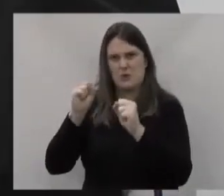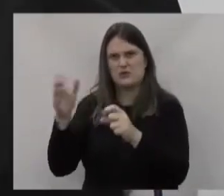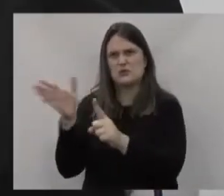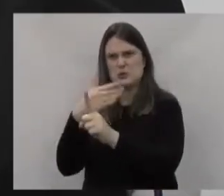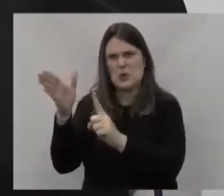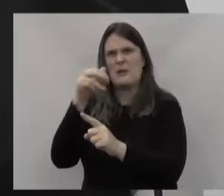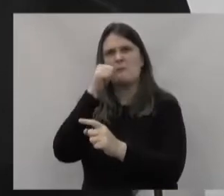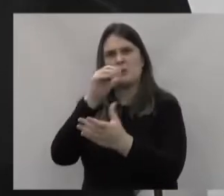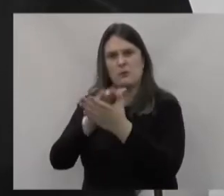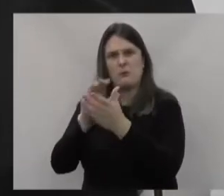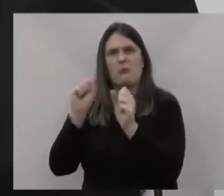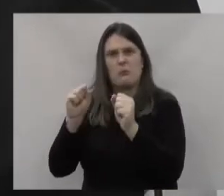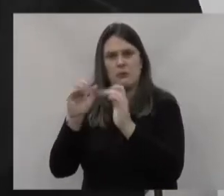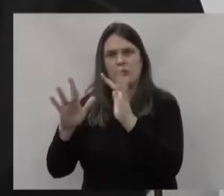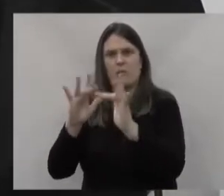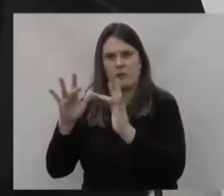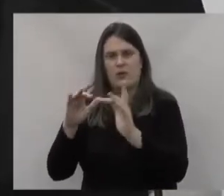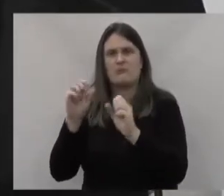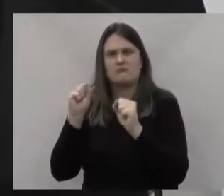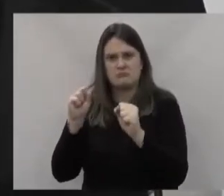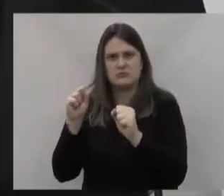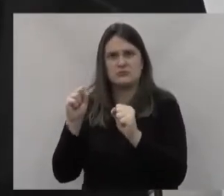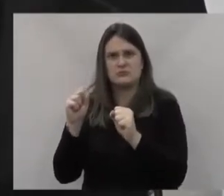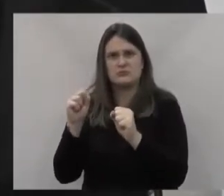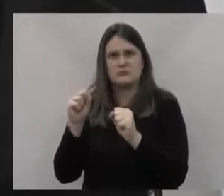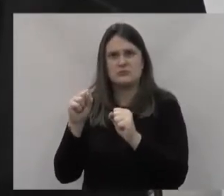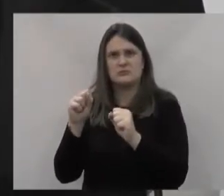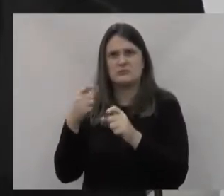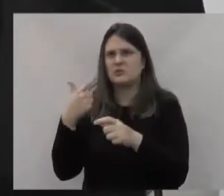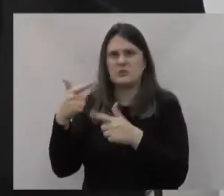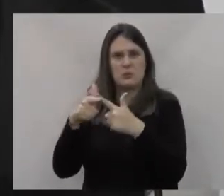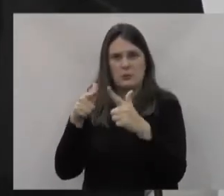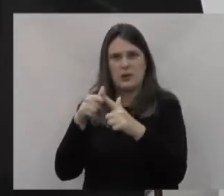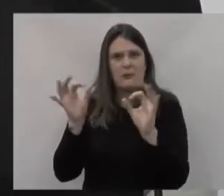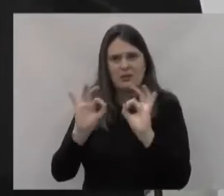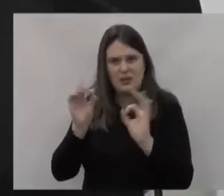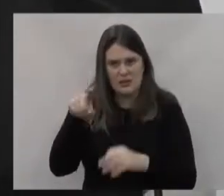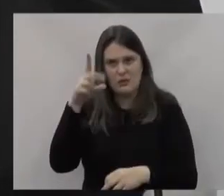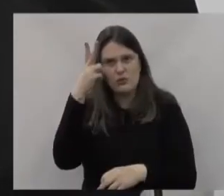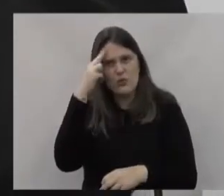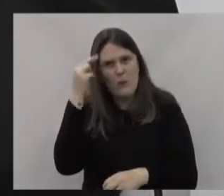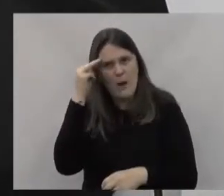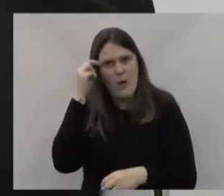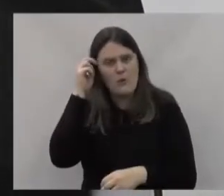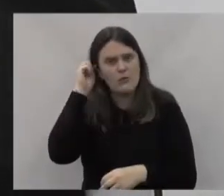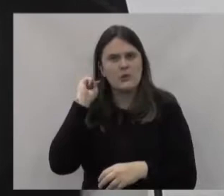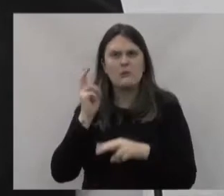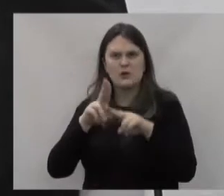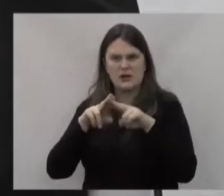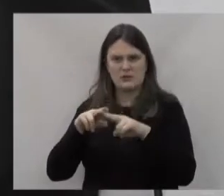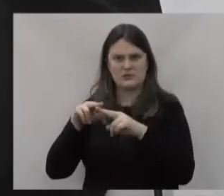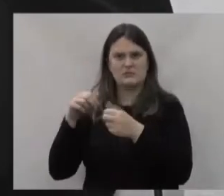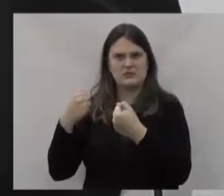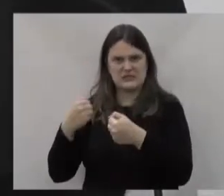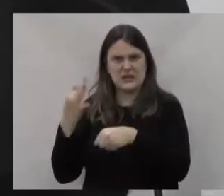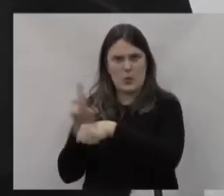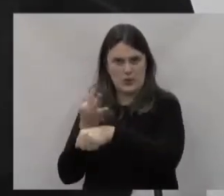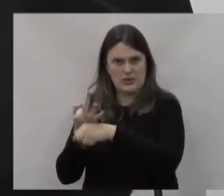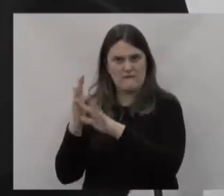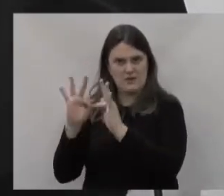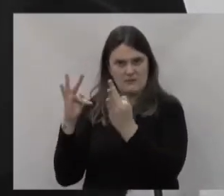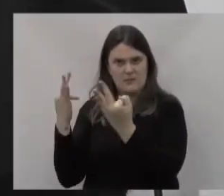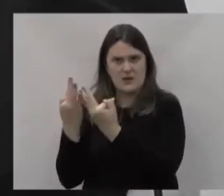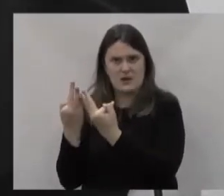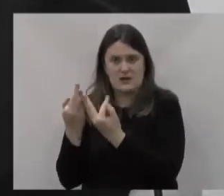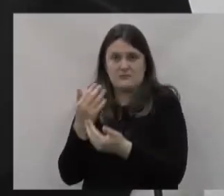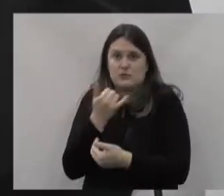bater em suas esposas, suas filhas, suas mães, que não há problema, isso é normalidade. Tudo em prol de uma família que, querendo ou não,